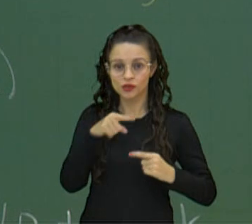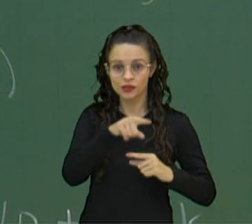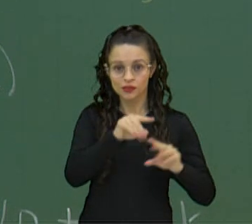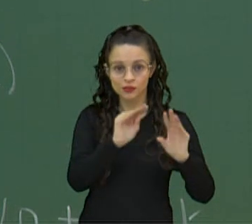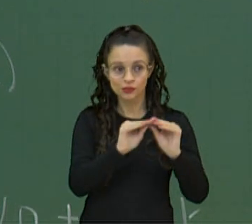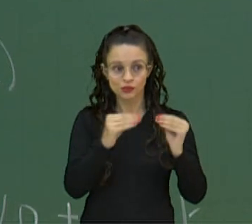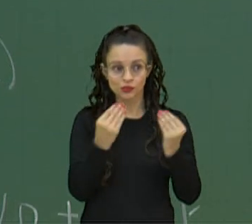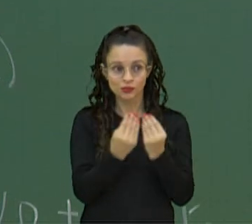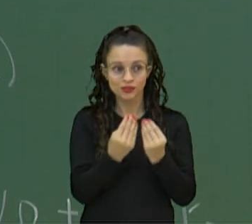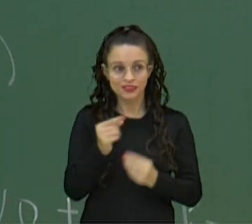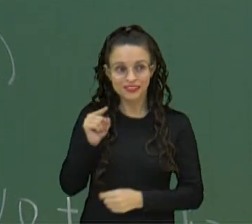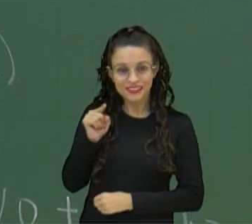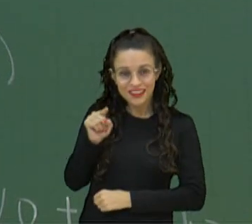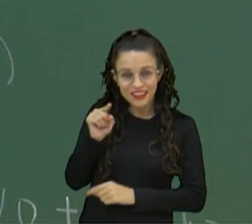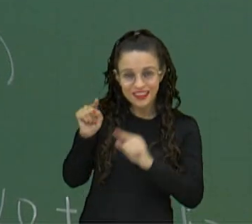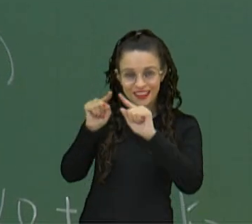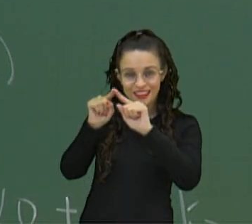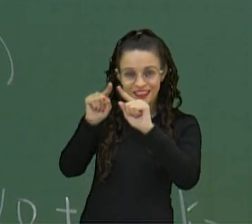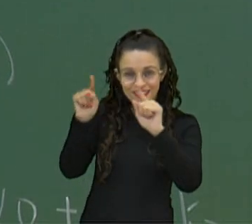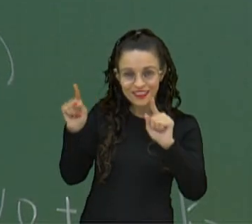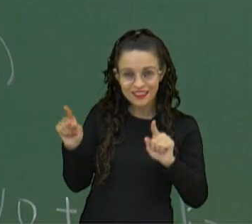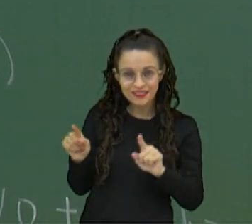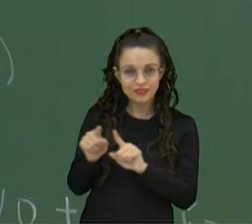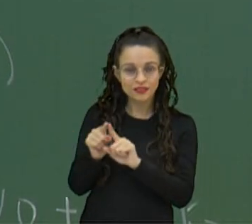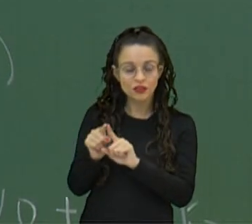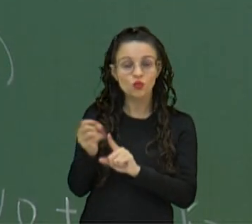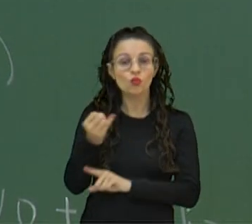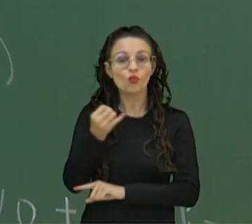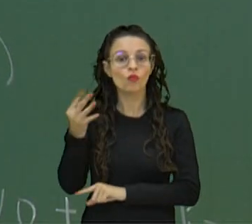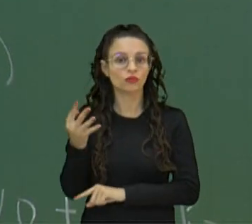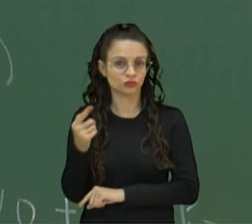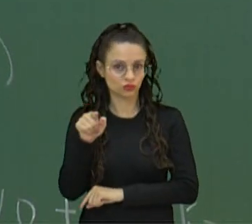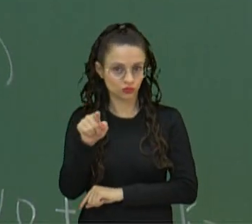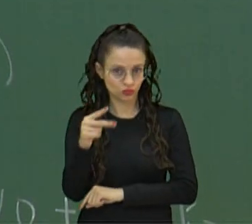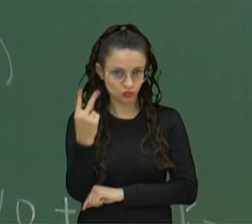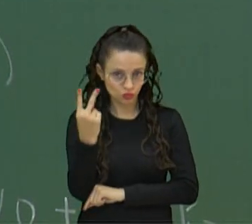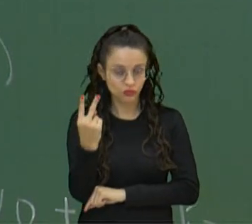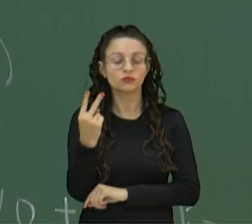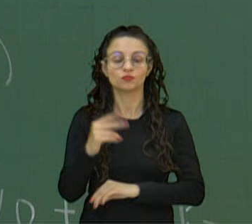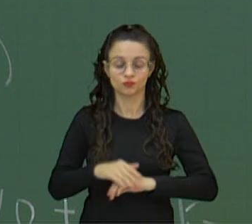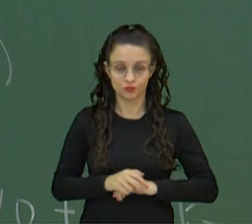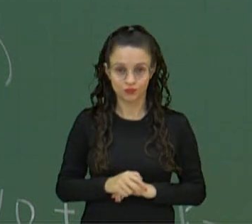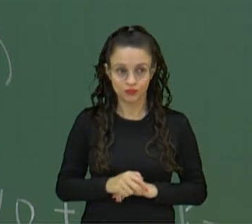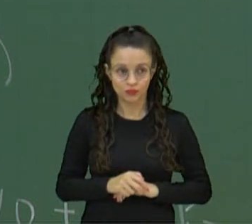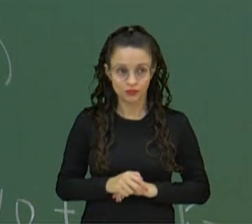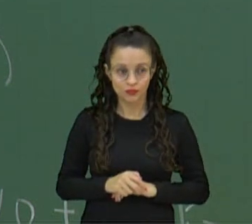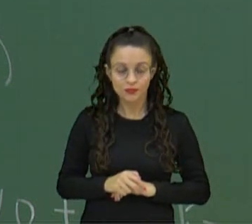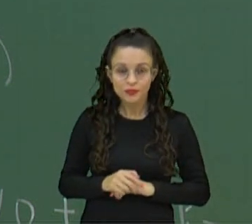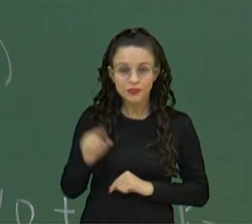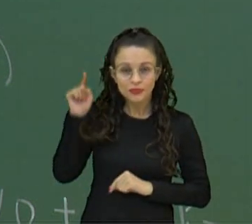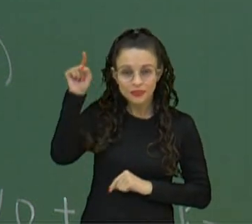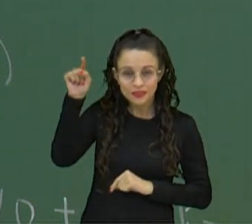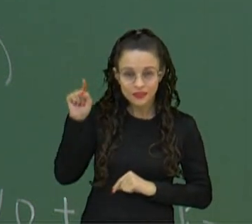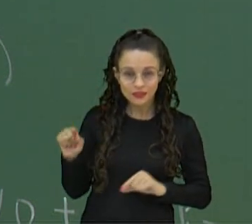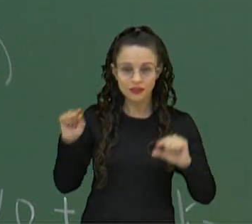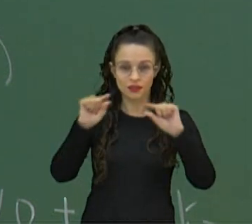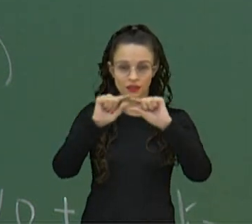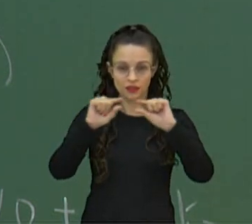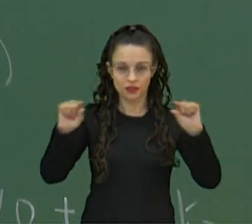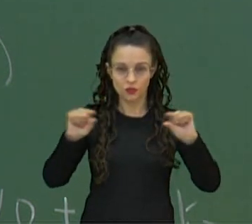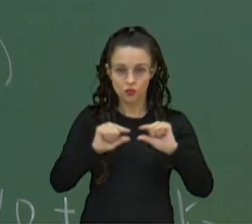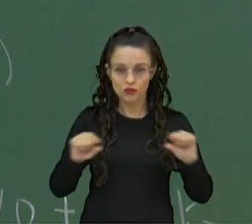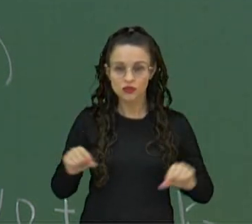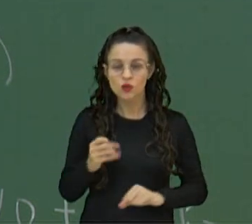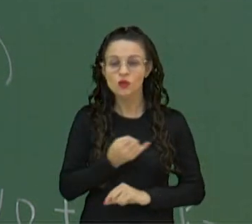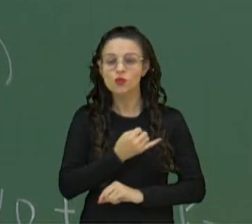esse aqui na quantidade 2, certo? Lembrando que nessas equações, o valor da